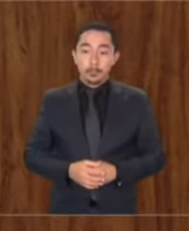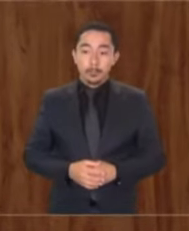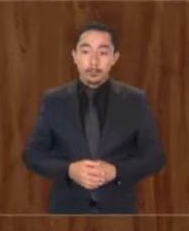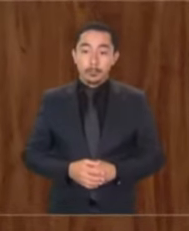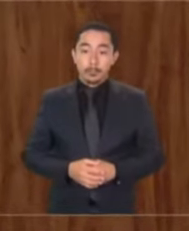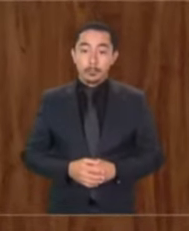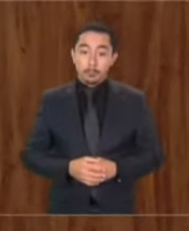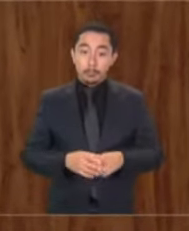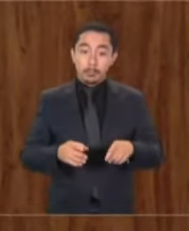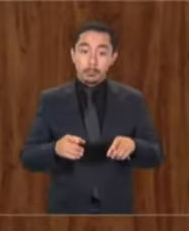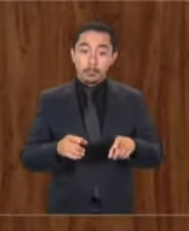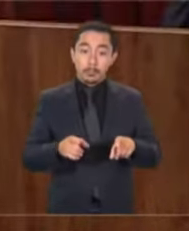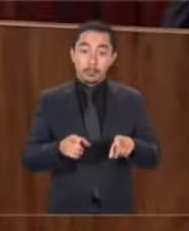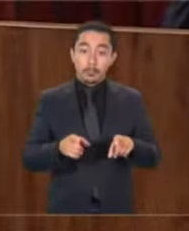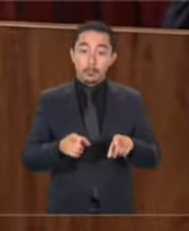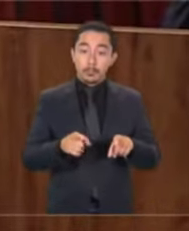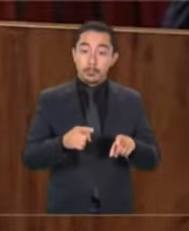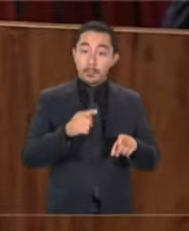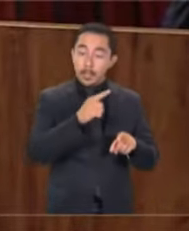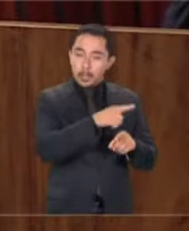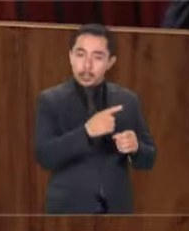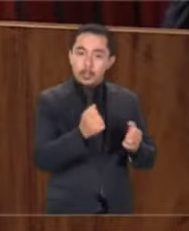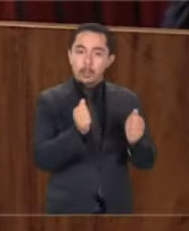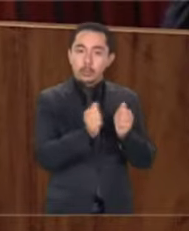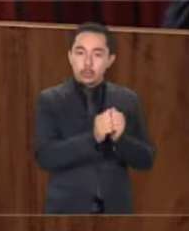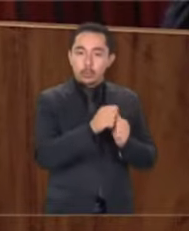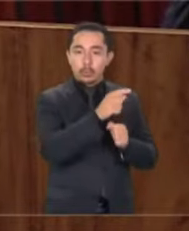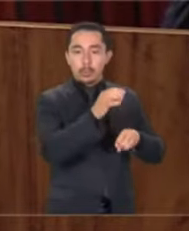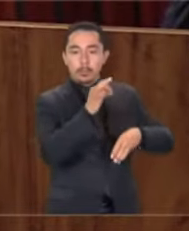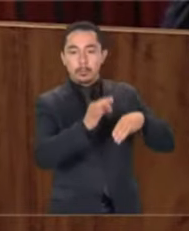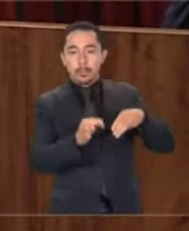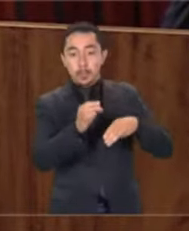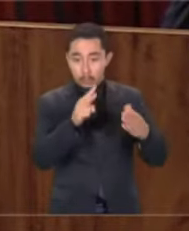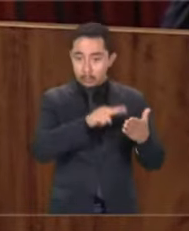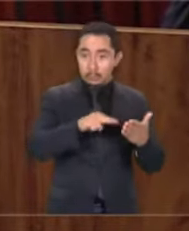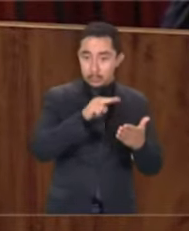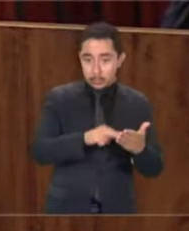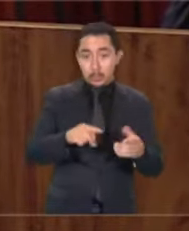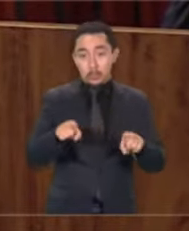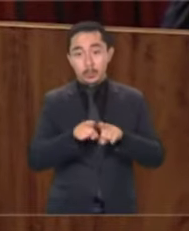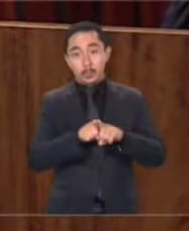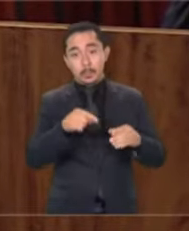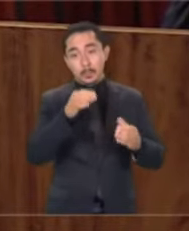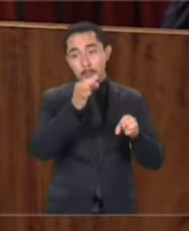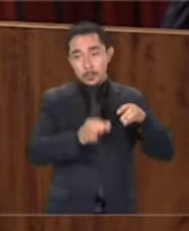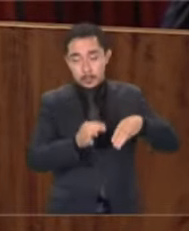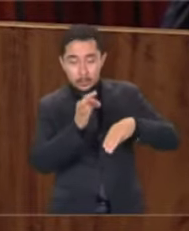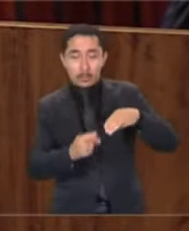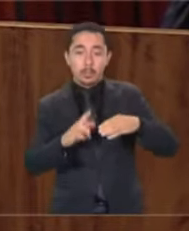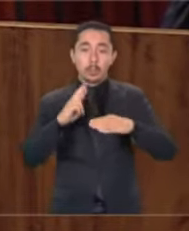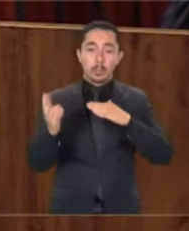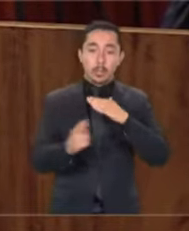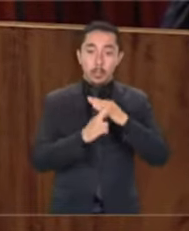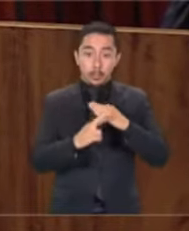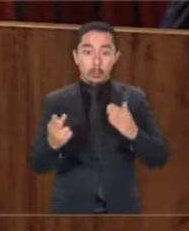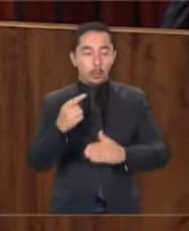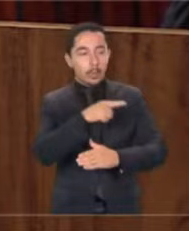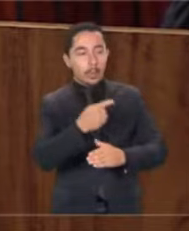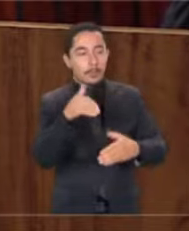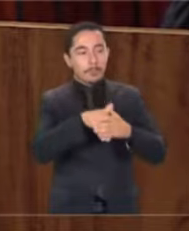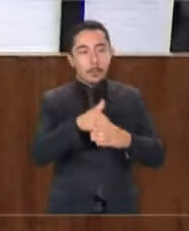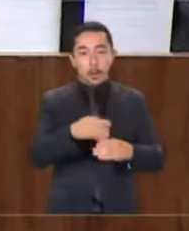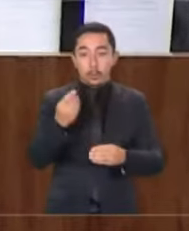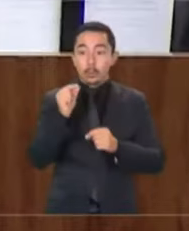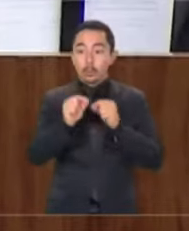sentido de acompanhar o ministro Vistor com as vênias, evidentemente, do ministro relator e da manutenção de voto da ministra